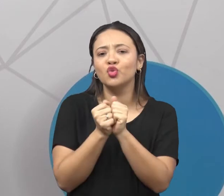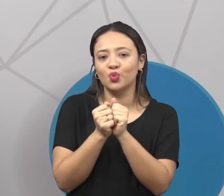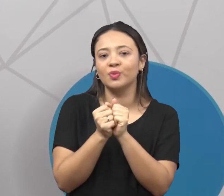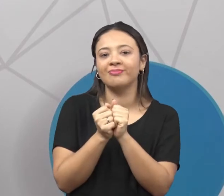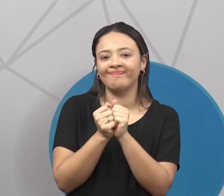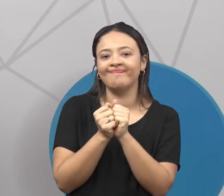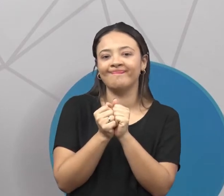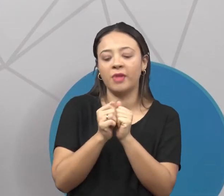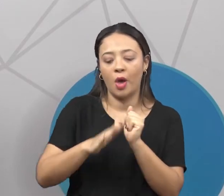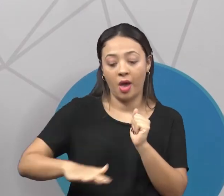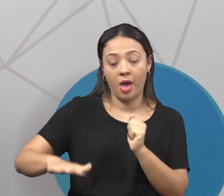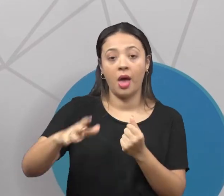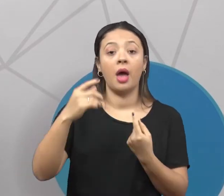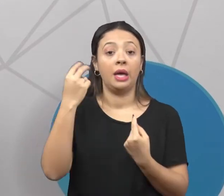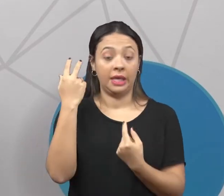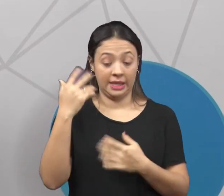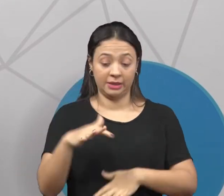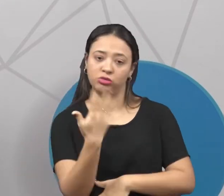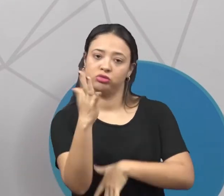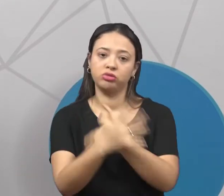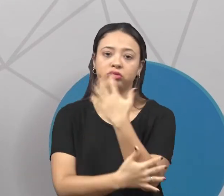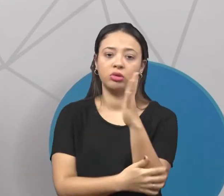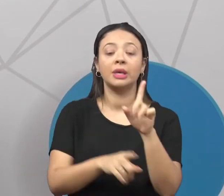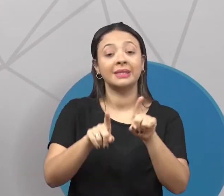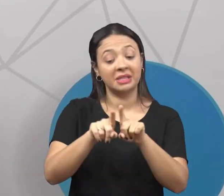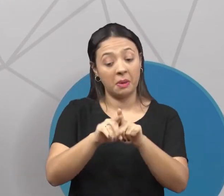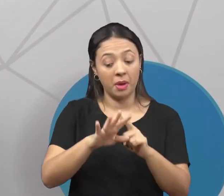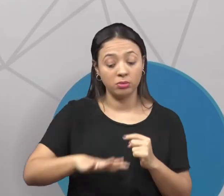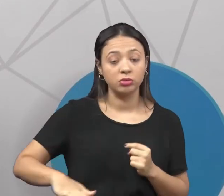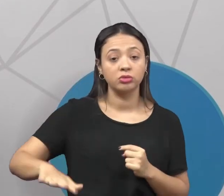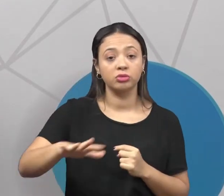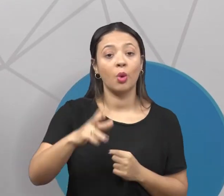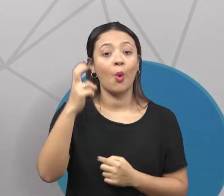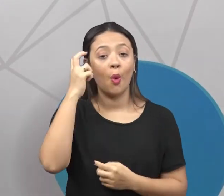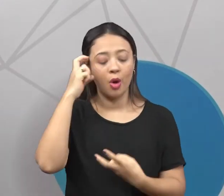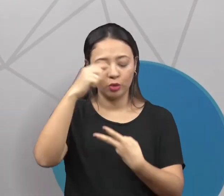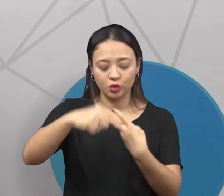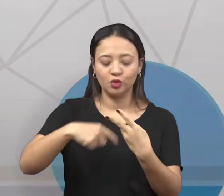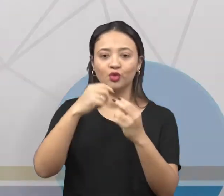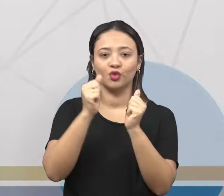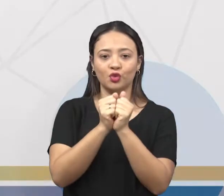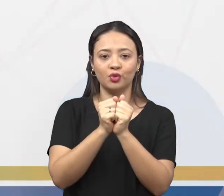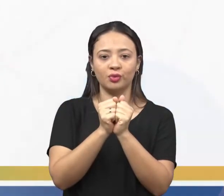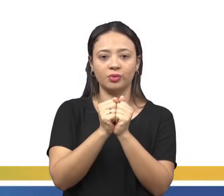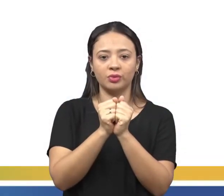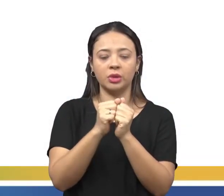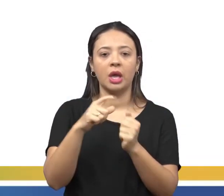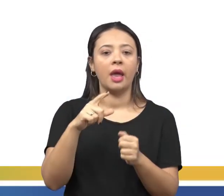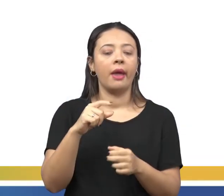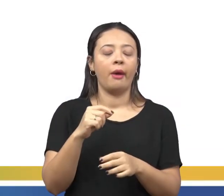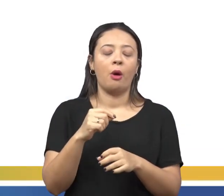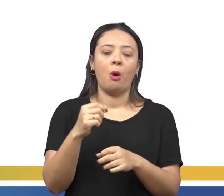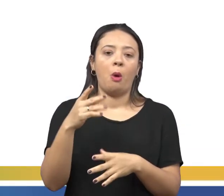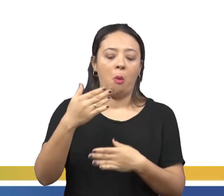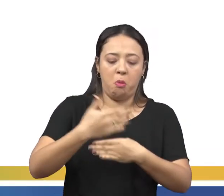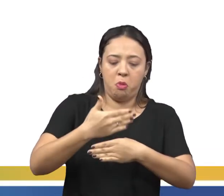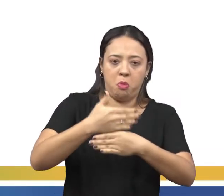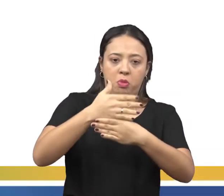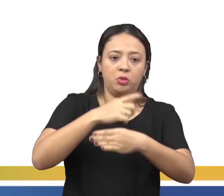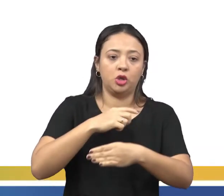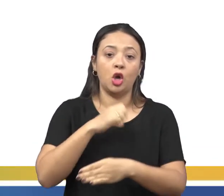outra. Então, quando se fala dessa muralha, é uma muralha que tinha cerca de 8 metros de altura,